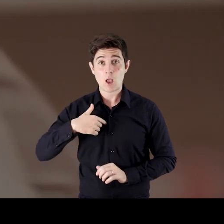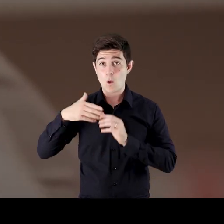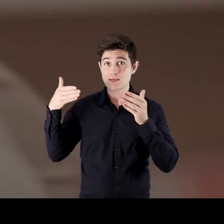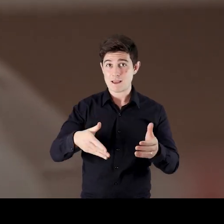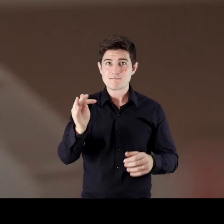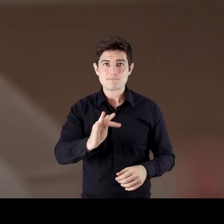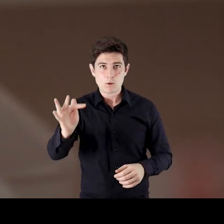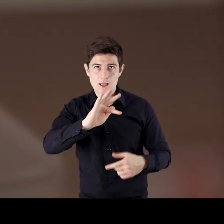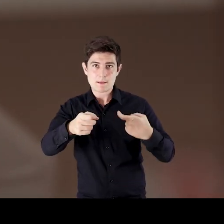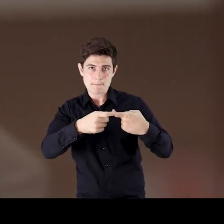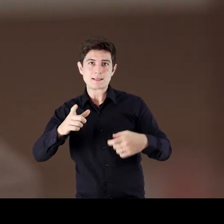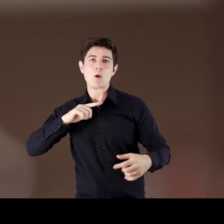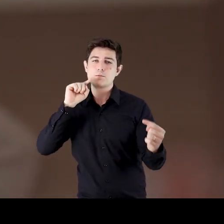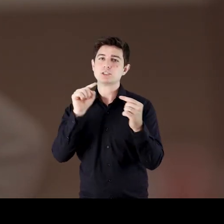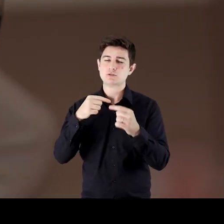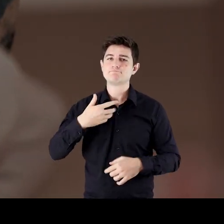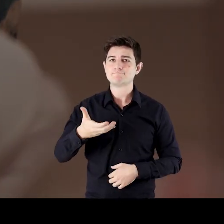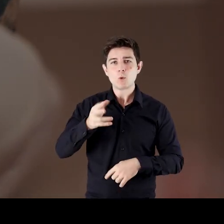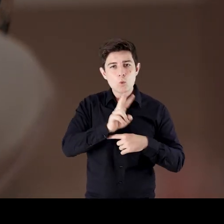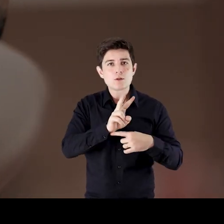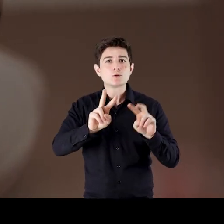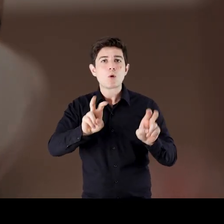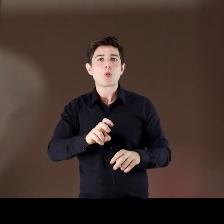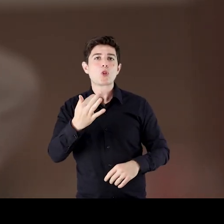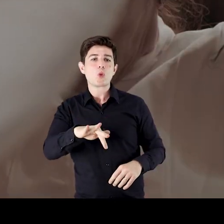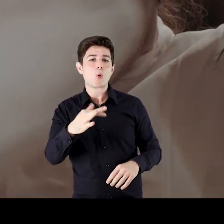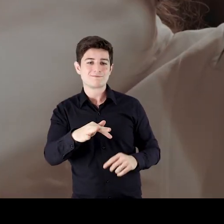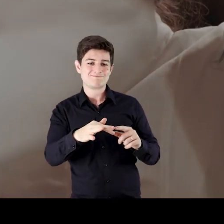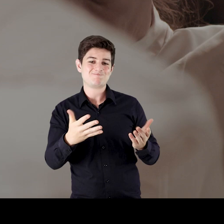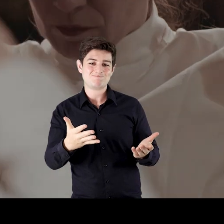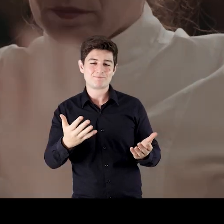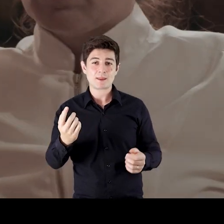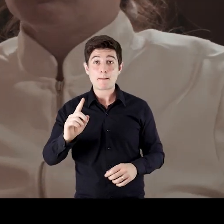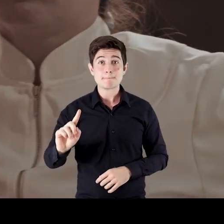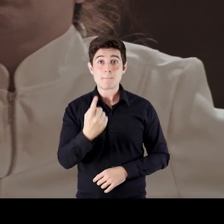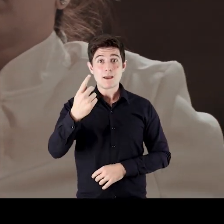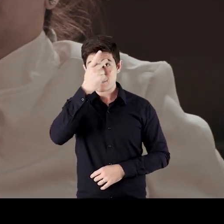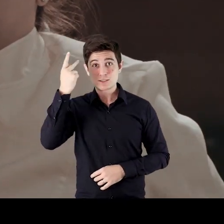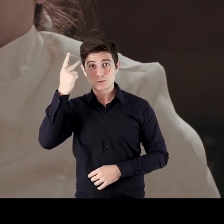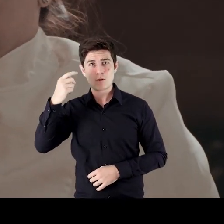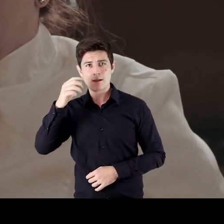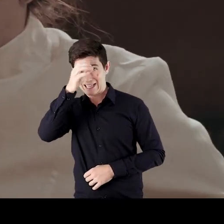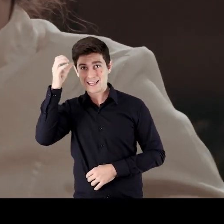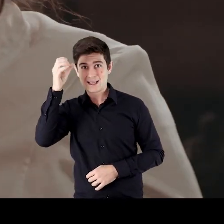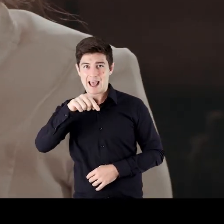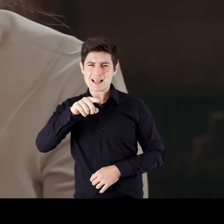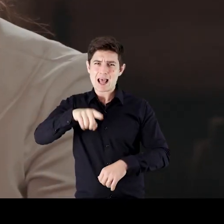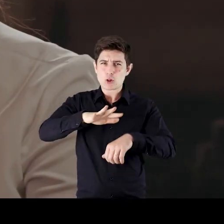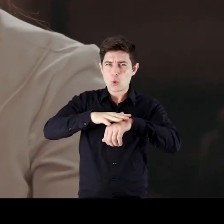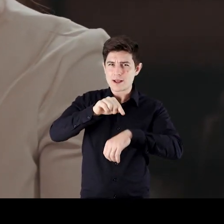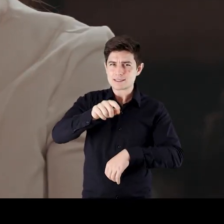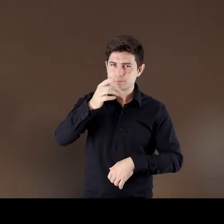Eu entrei na faculdade de medicina com esse propósito, né, de cuidar da dor. O primeiro paciente que eu olhei, entrei no